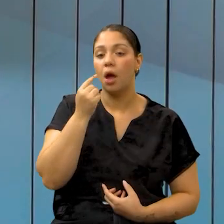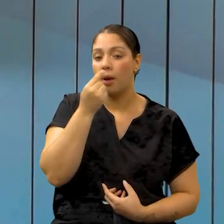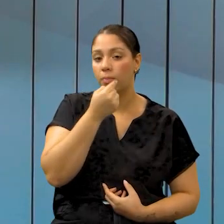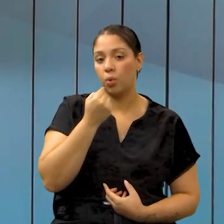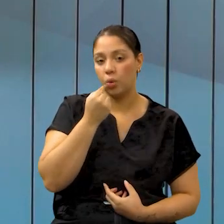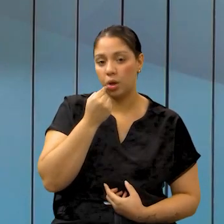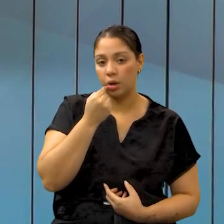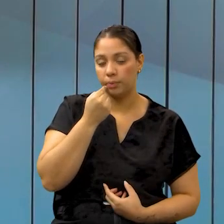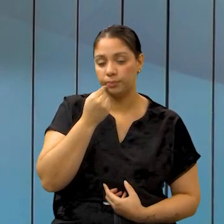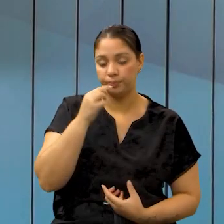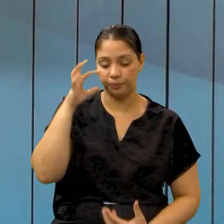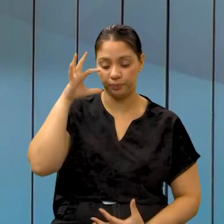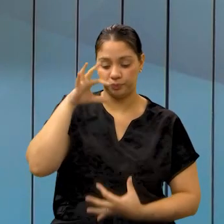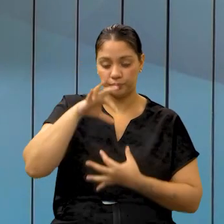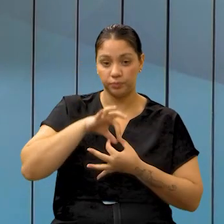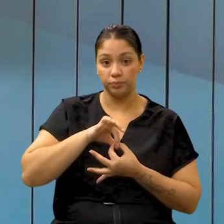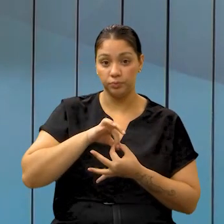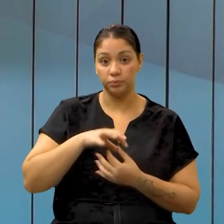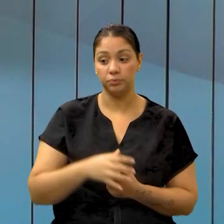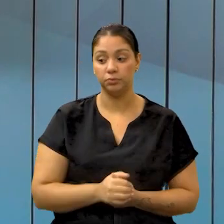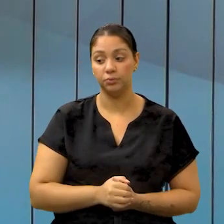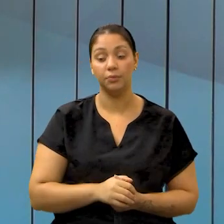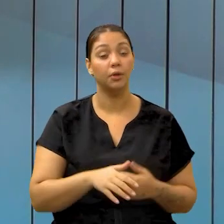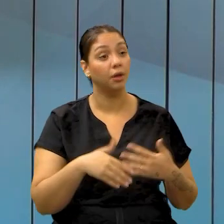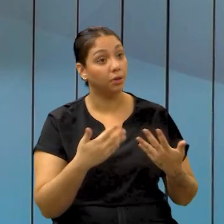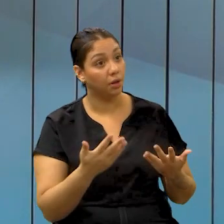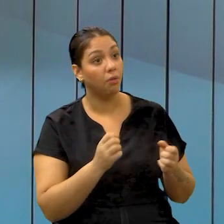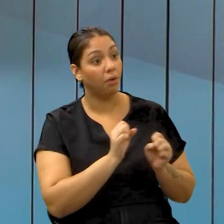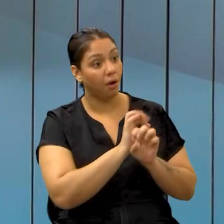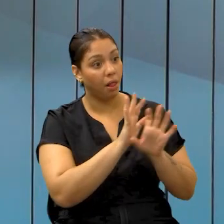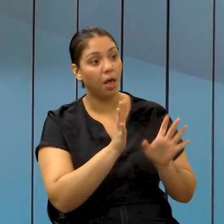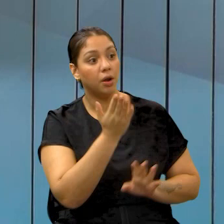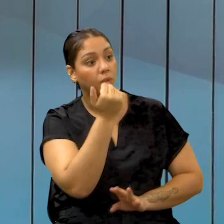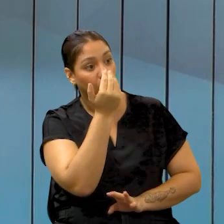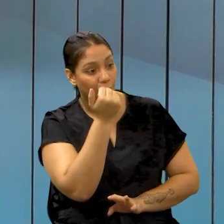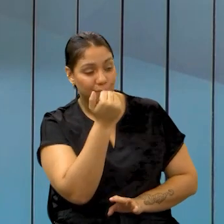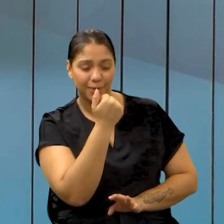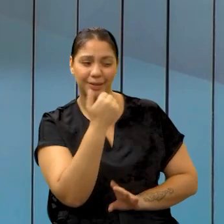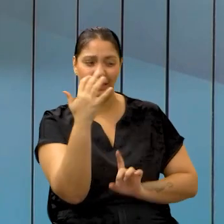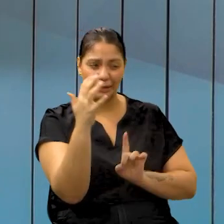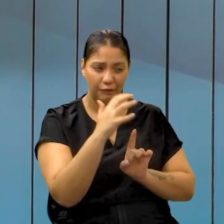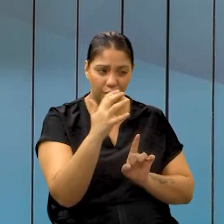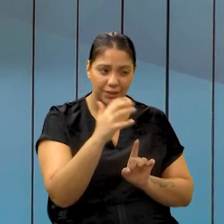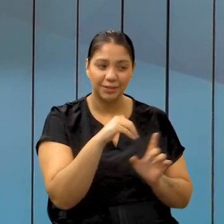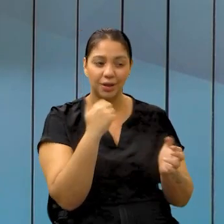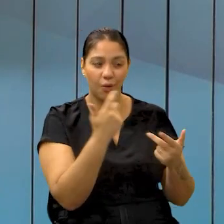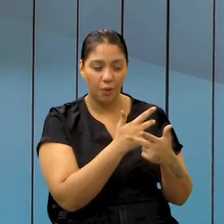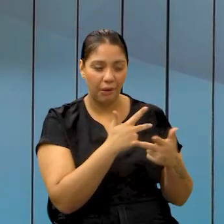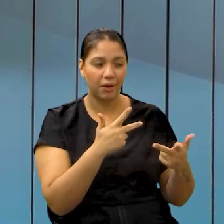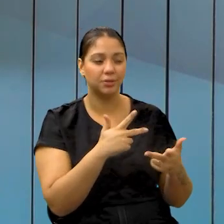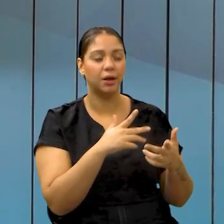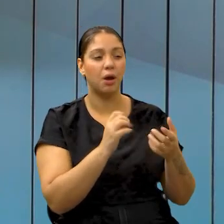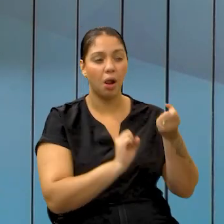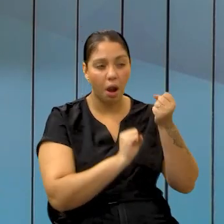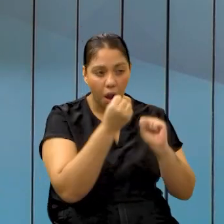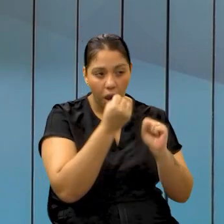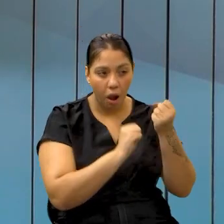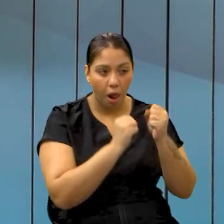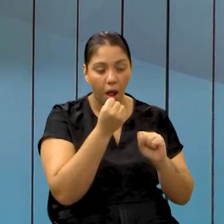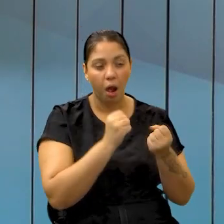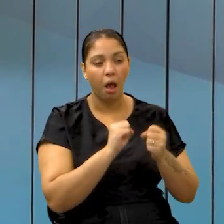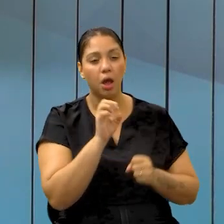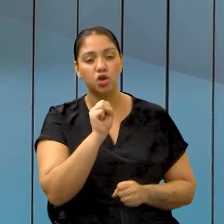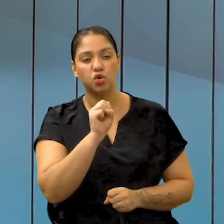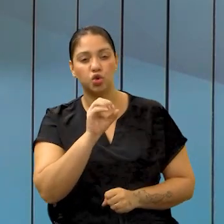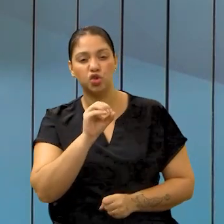Então, fica bem claro aí que a alimentação vai influenciar totalmente, né? Aqueles ultraprocessados, cheio